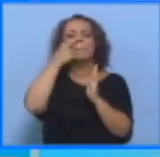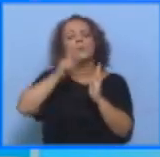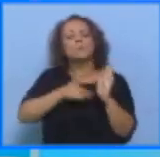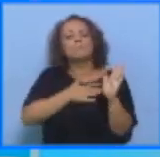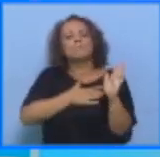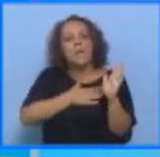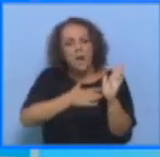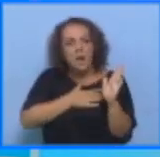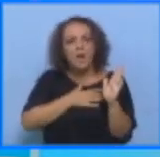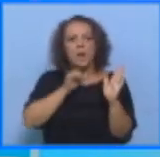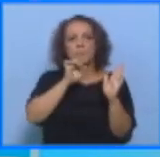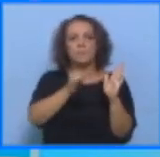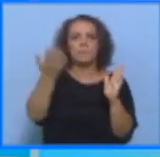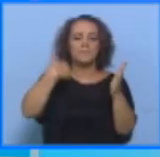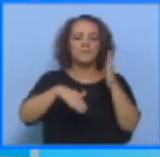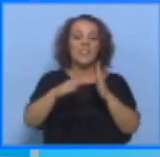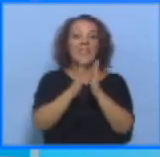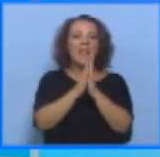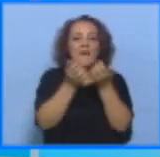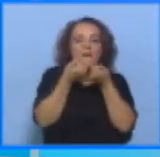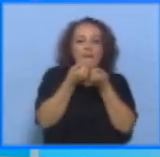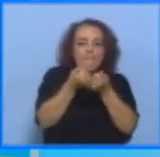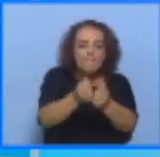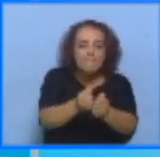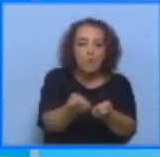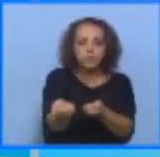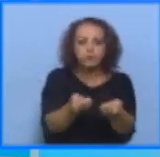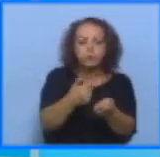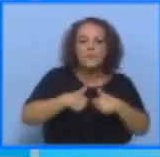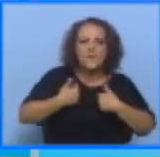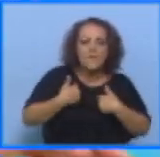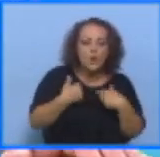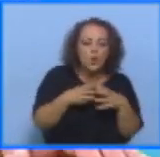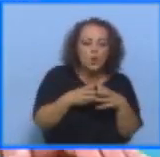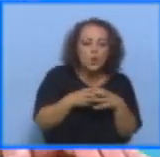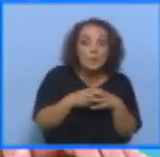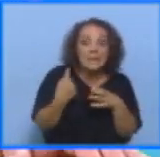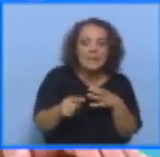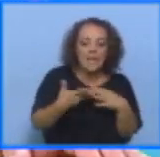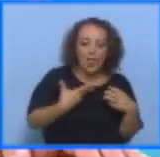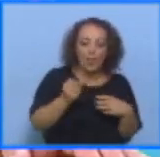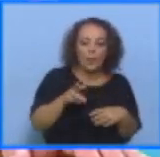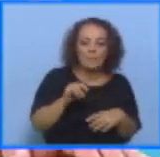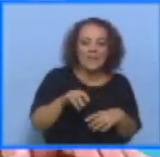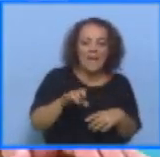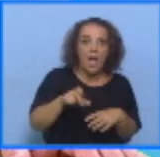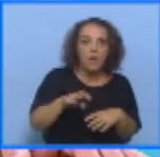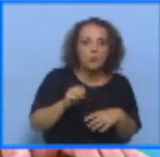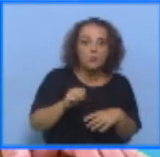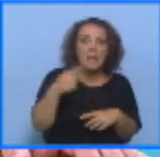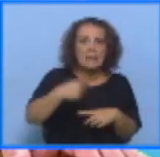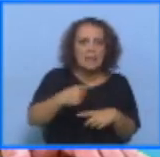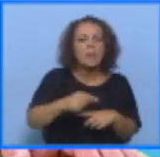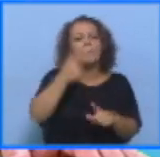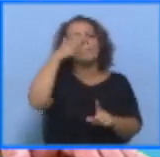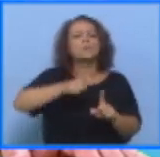perseguida, que era a Igreja da Clandestinidade, era muito liderada por pequenos grupos dominicanos. As pessoas não imaginam. Leigos